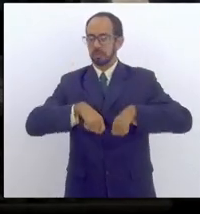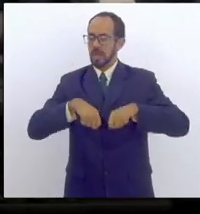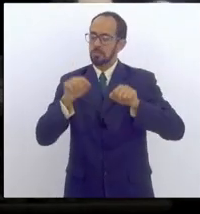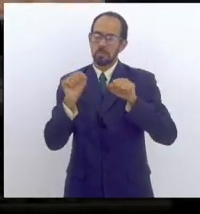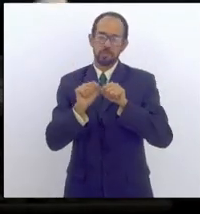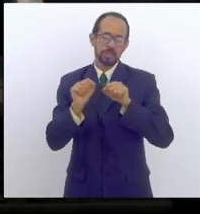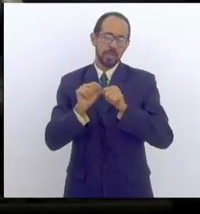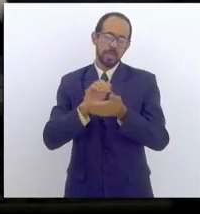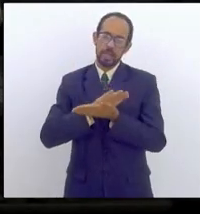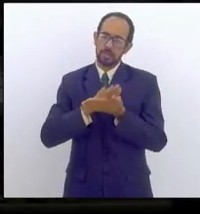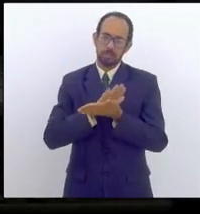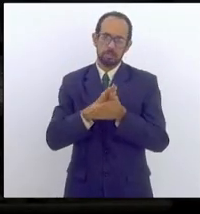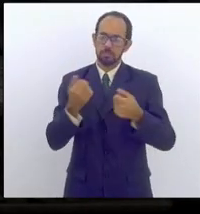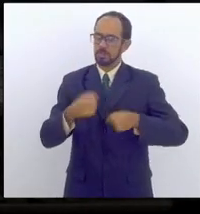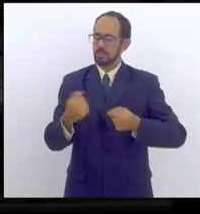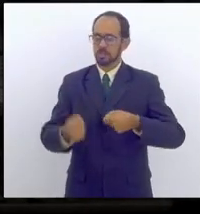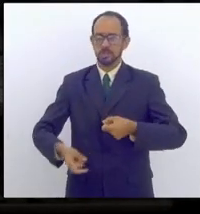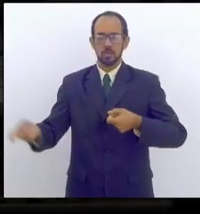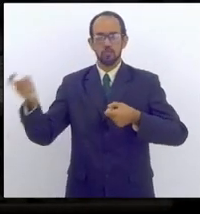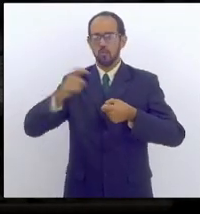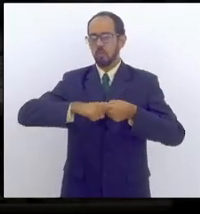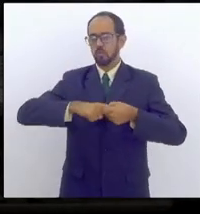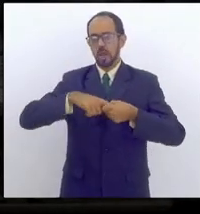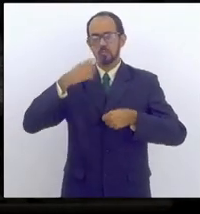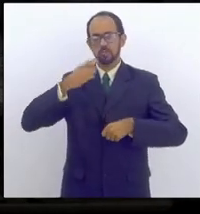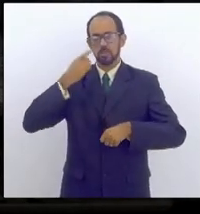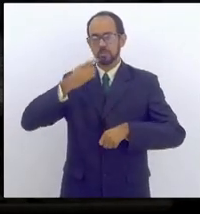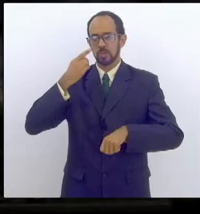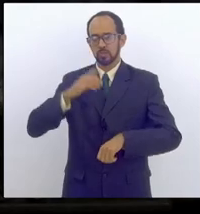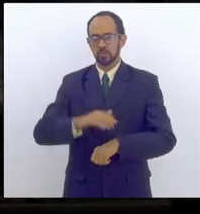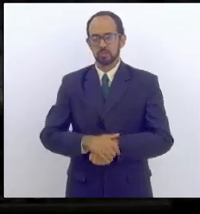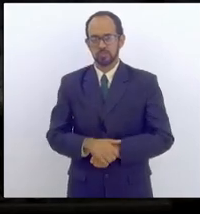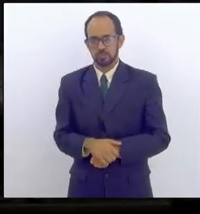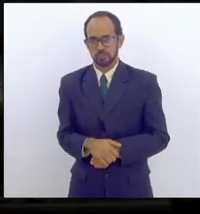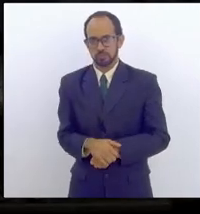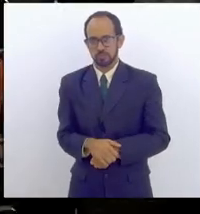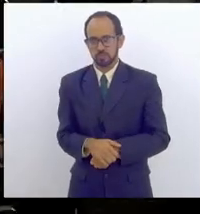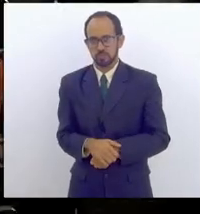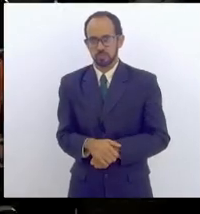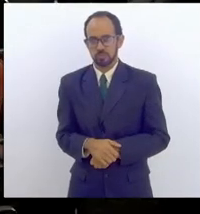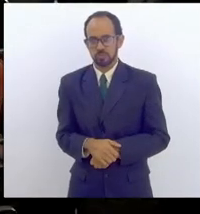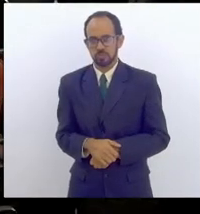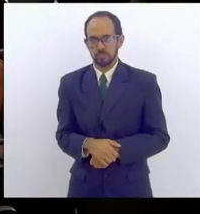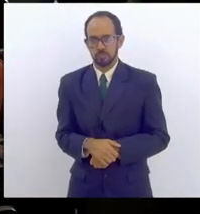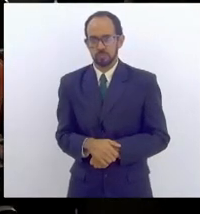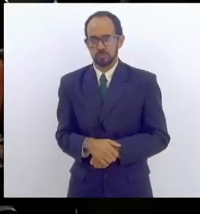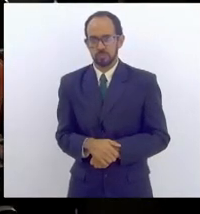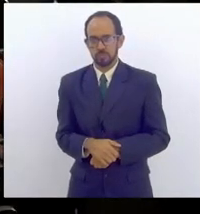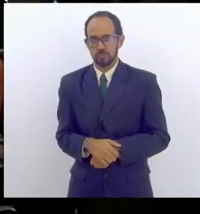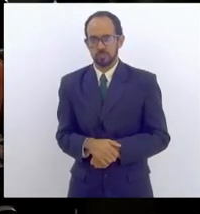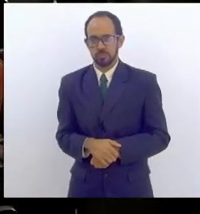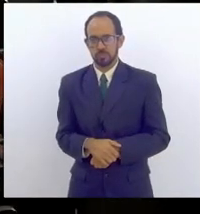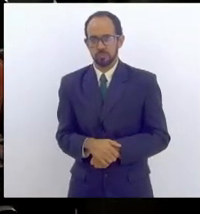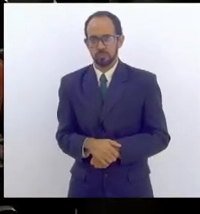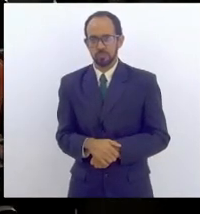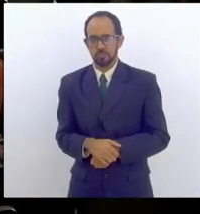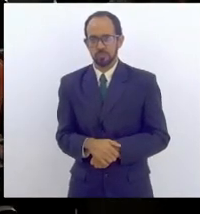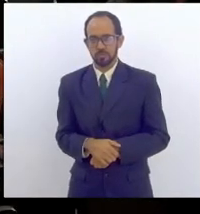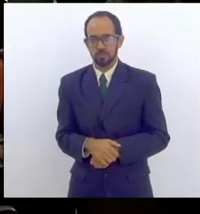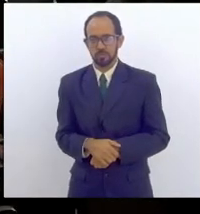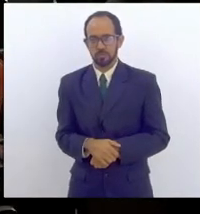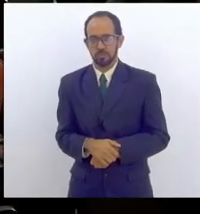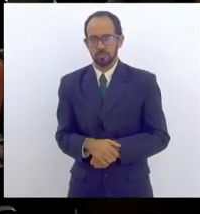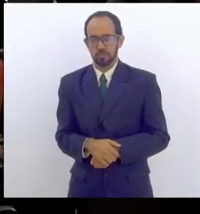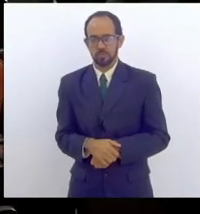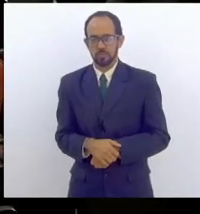volta essas companheiras ou companheiros. Posso fazer? Chamada nominal, levanta a mão quem está aí, só para a gente começar a ver.